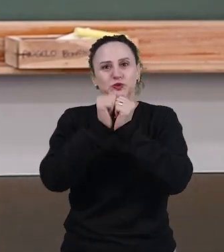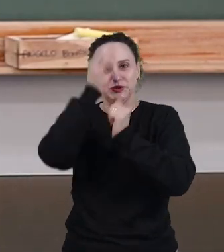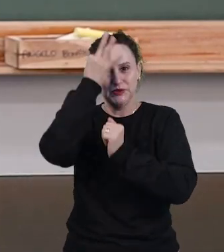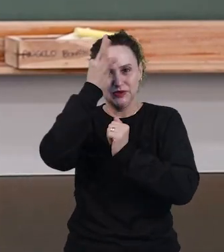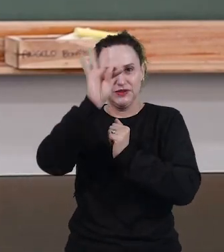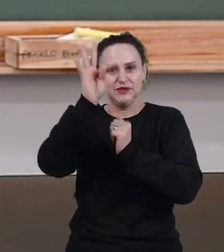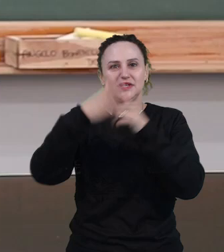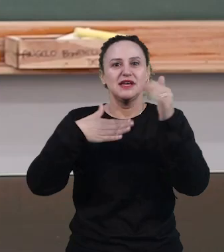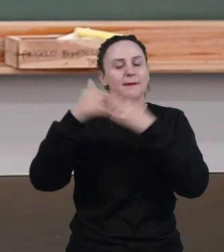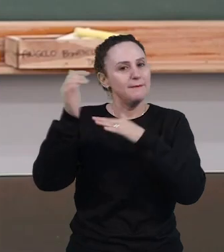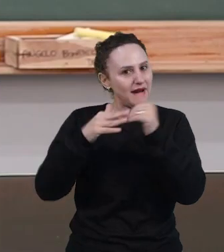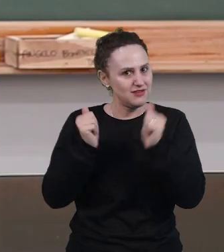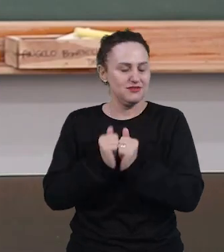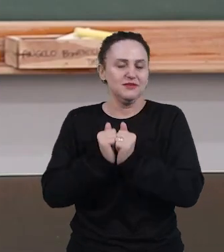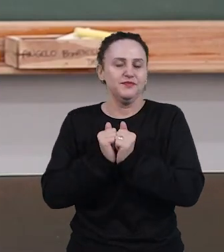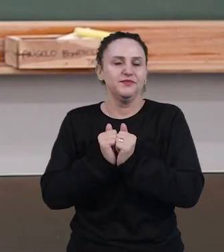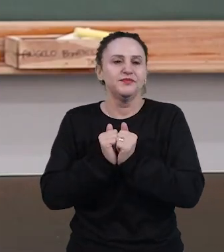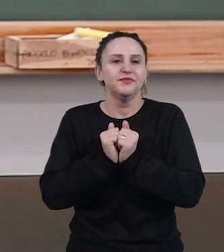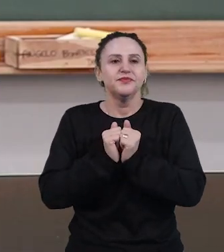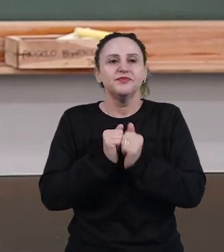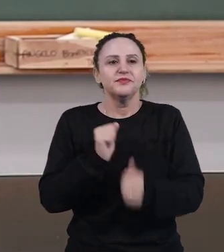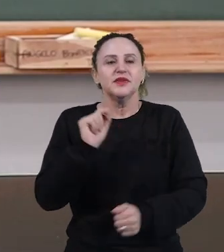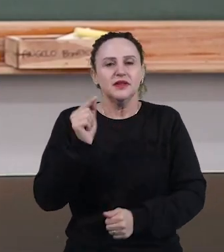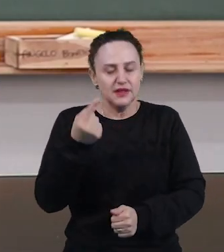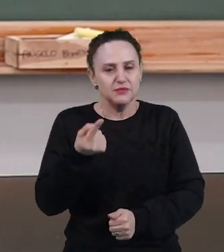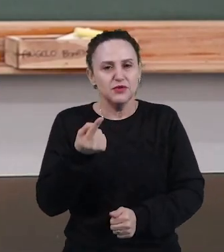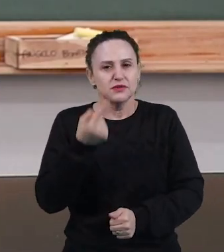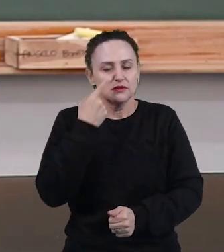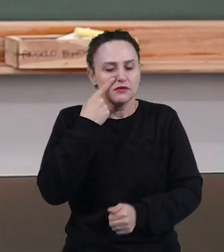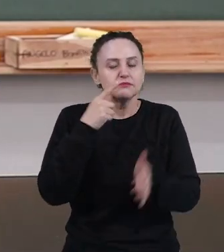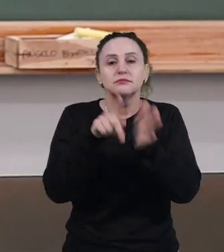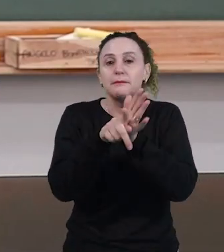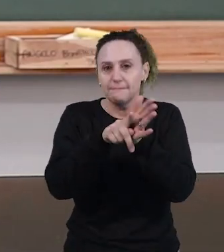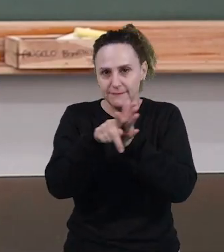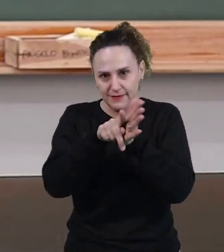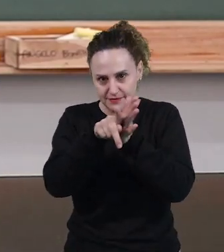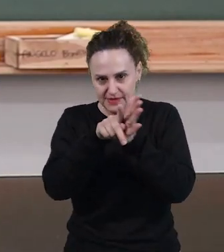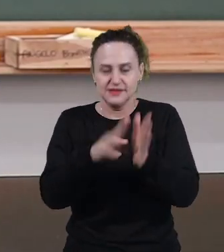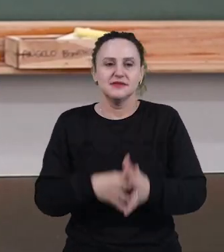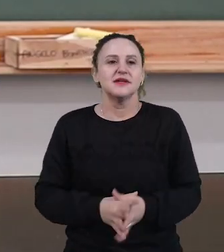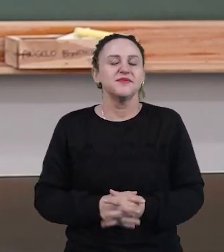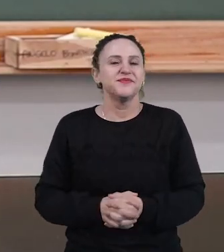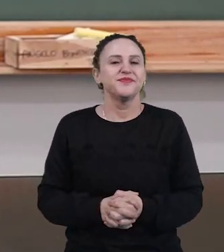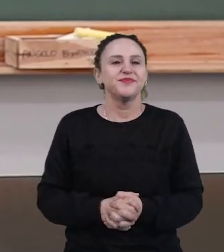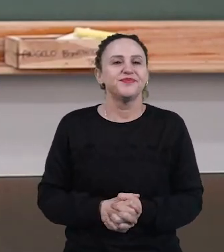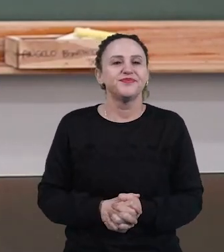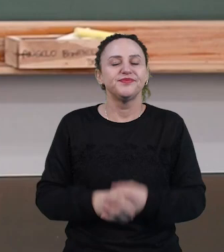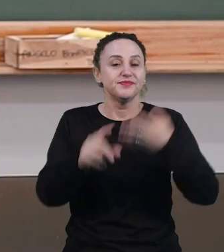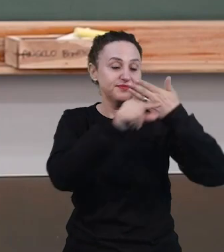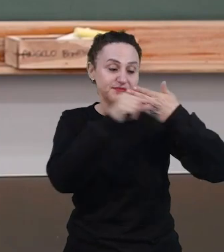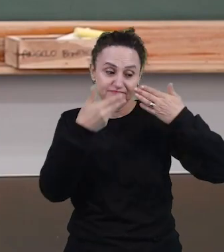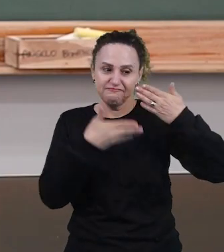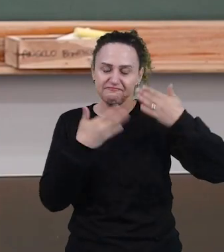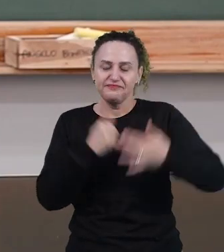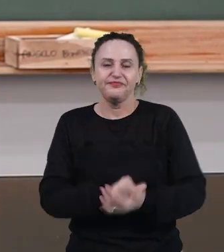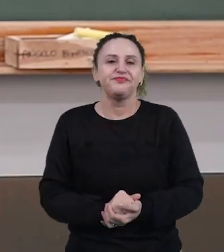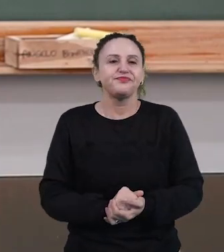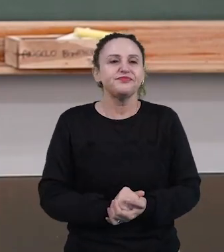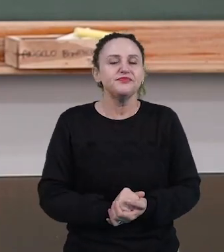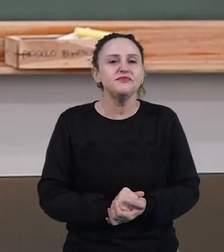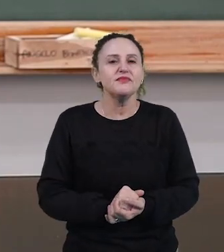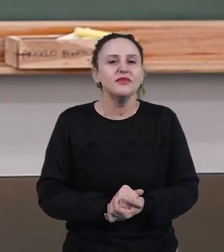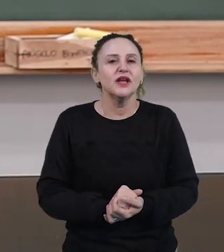Mas depois vocês vão buscar lá de todas as fofocas que eu dei aí do Piaget, viu? Então, o Piaget ele morreu